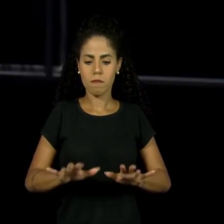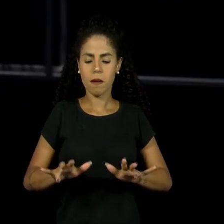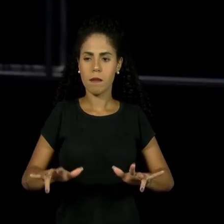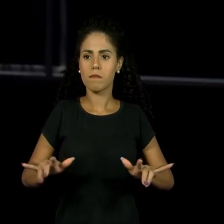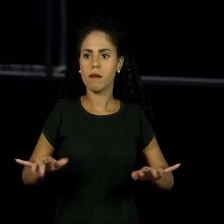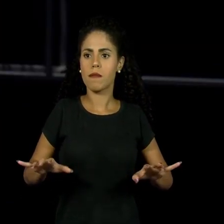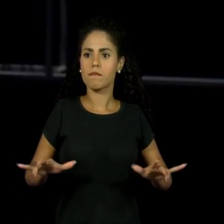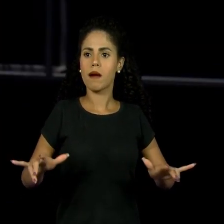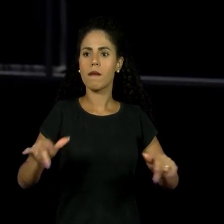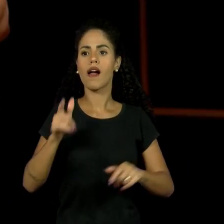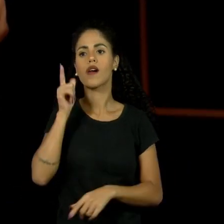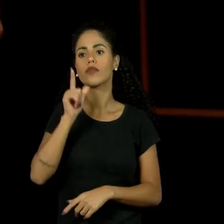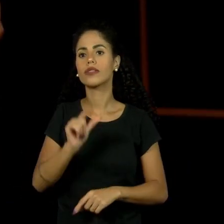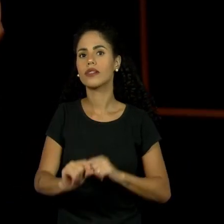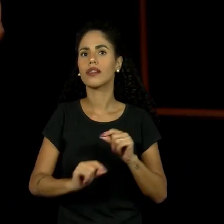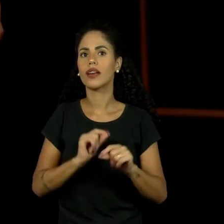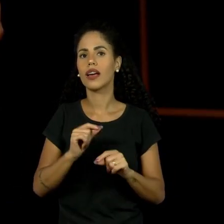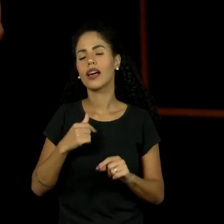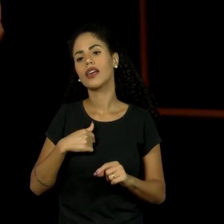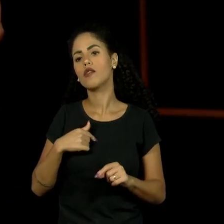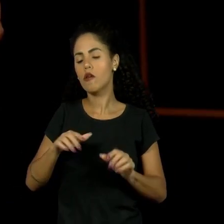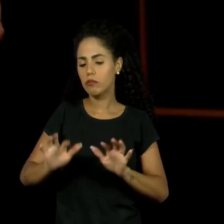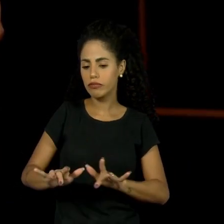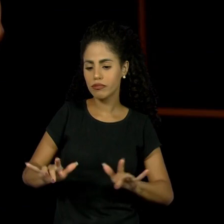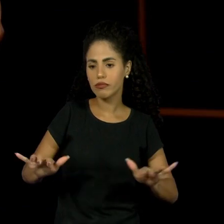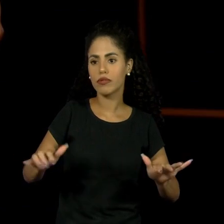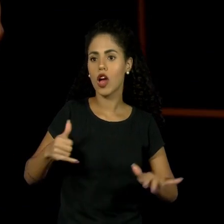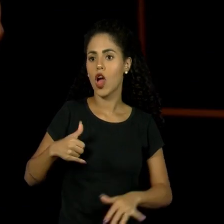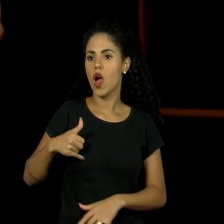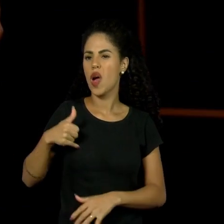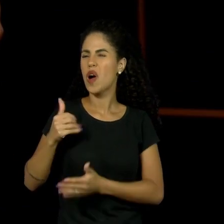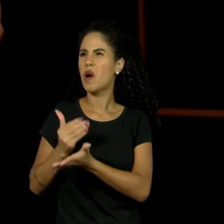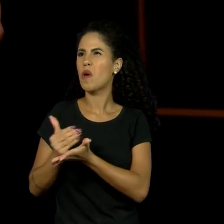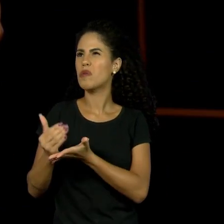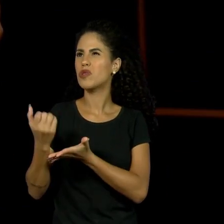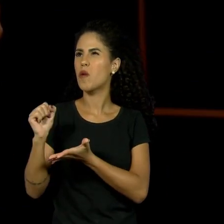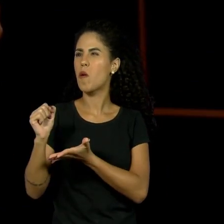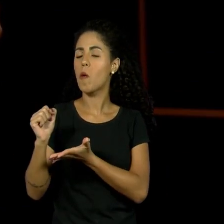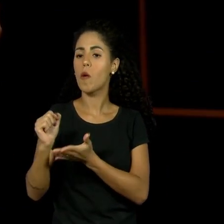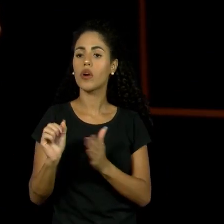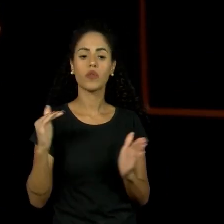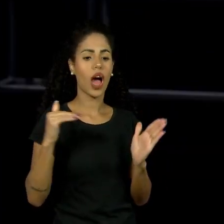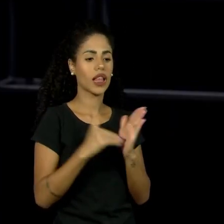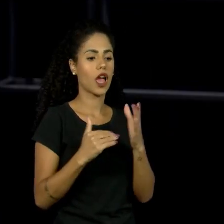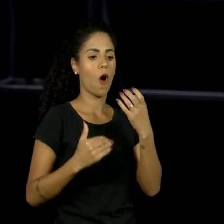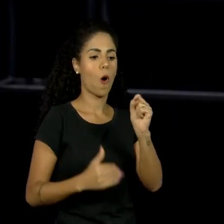Então eu falo que a minha carreira como pianista começou aos 8 e terminou aos 8h30.